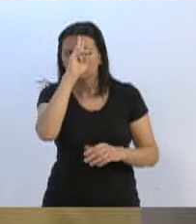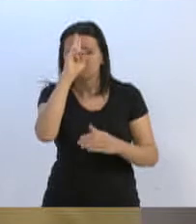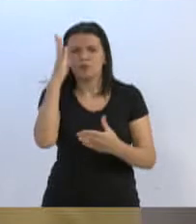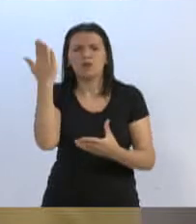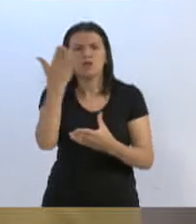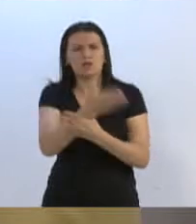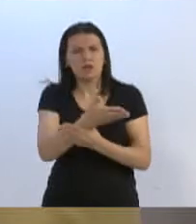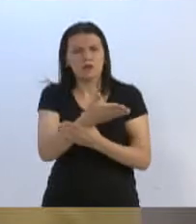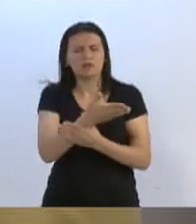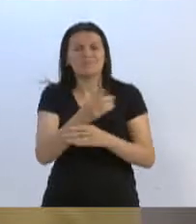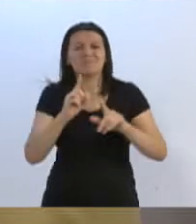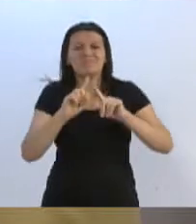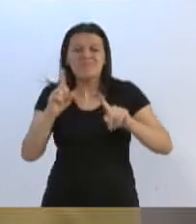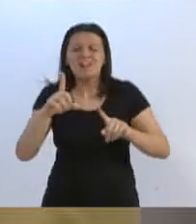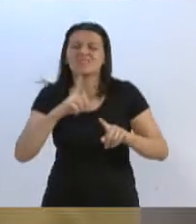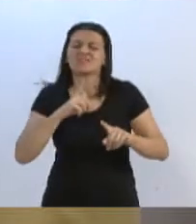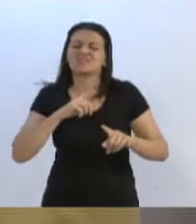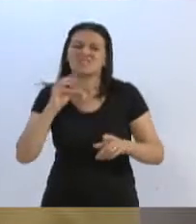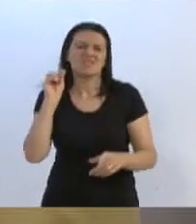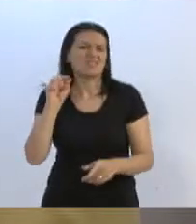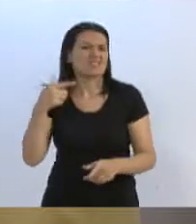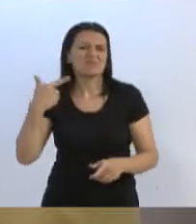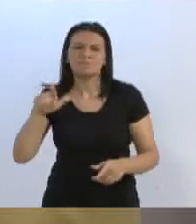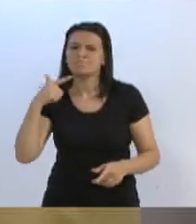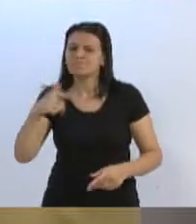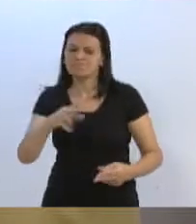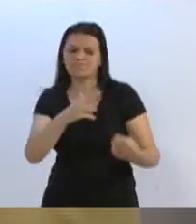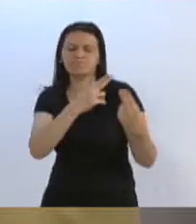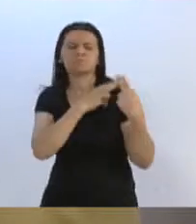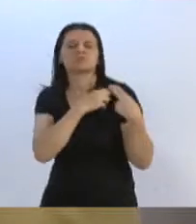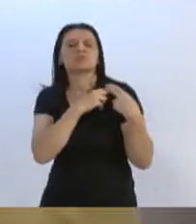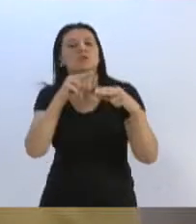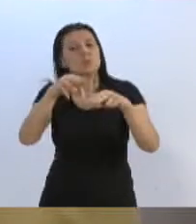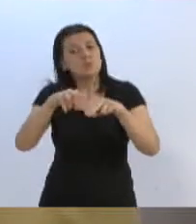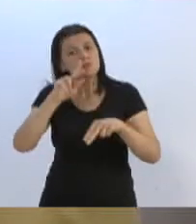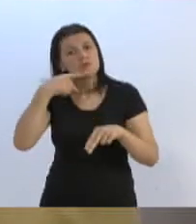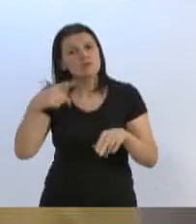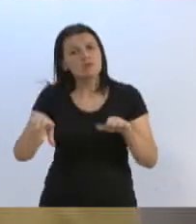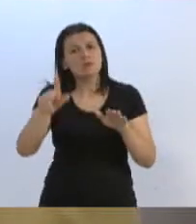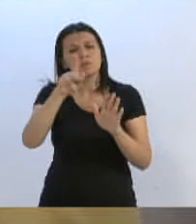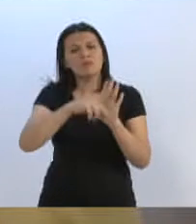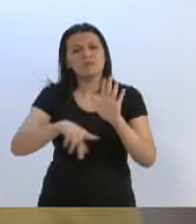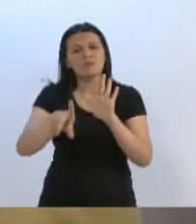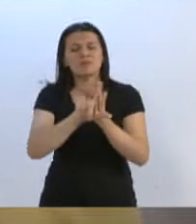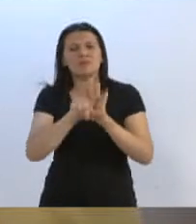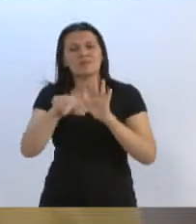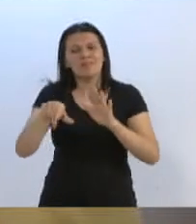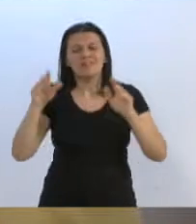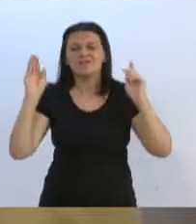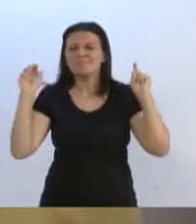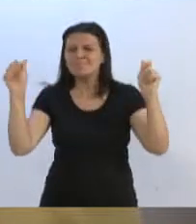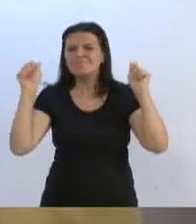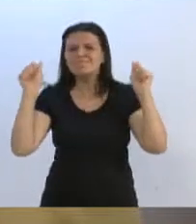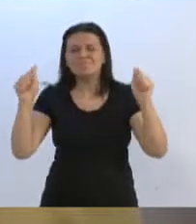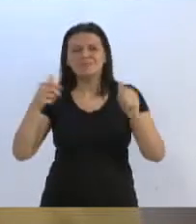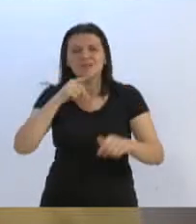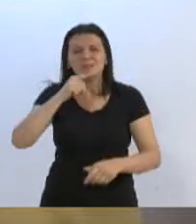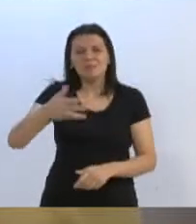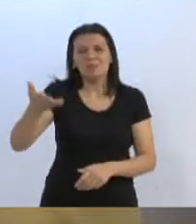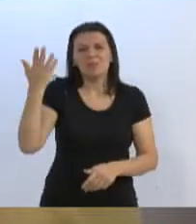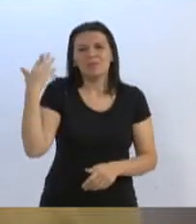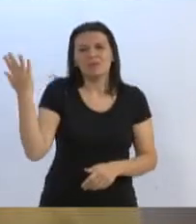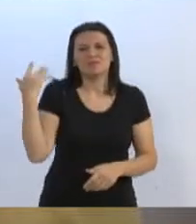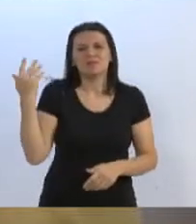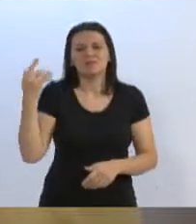tem um irresponsável então por isso que eu me referi ao projeto de lei que nós estávamos comemorando aqui na semana passada que fala sobre